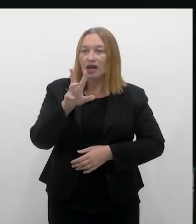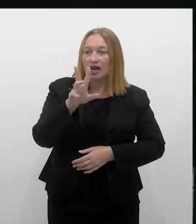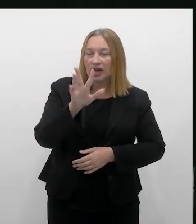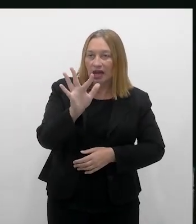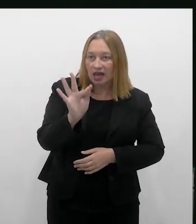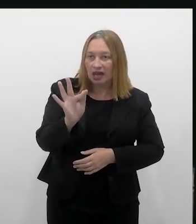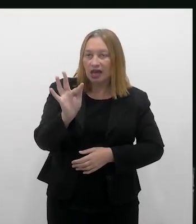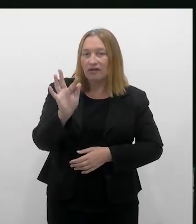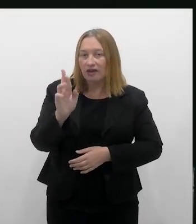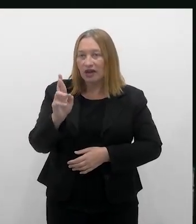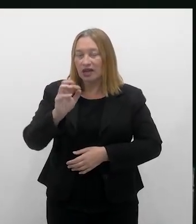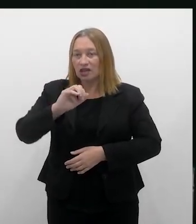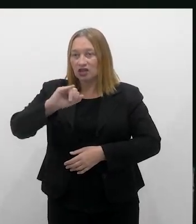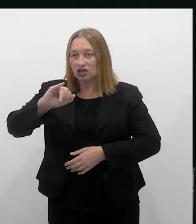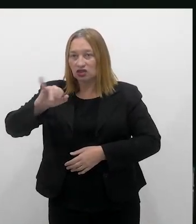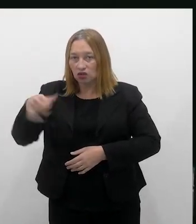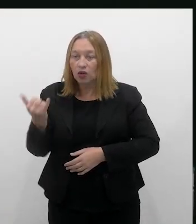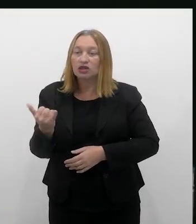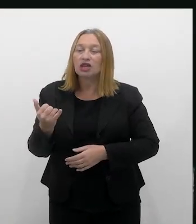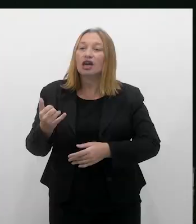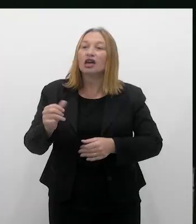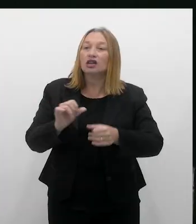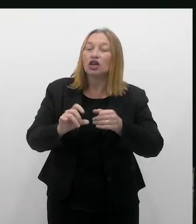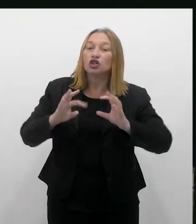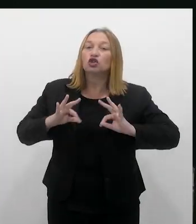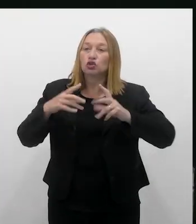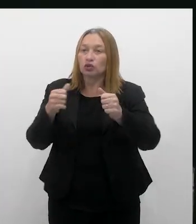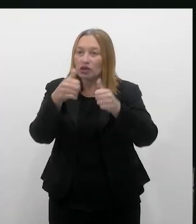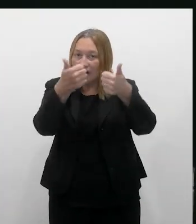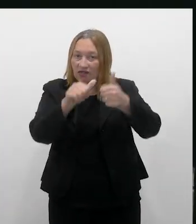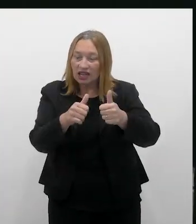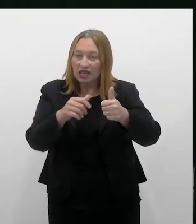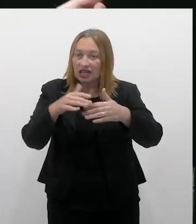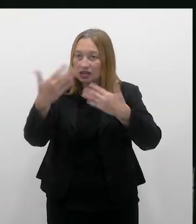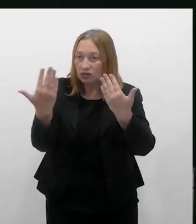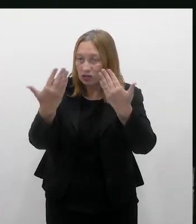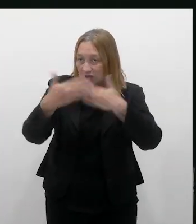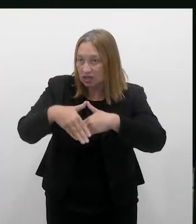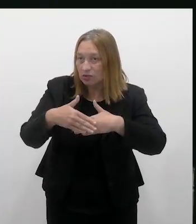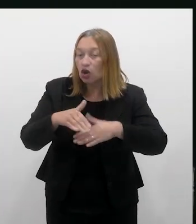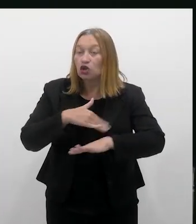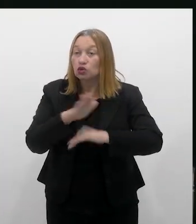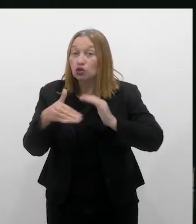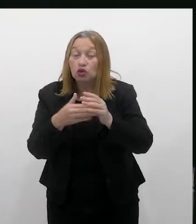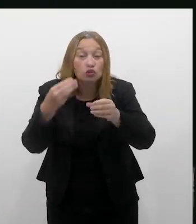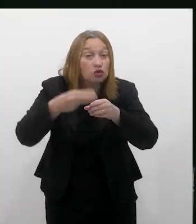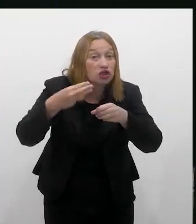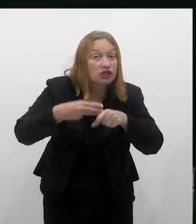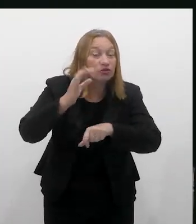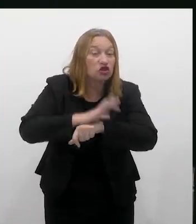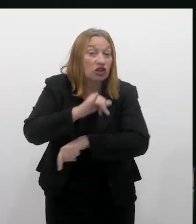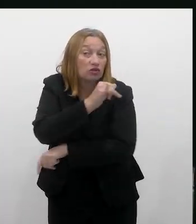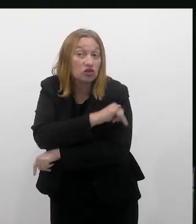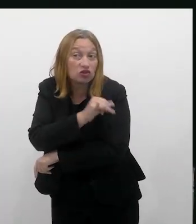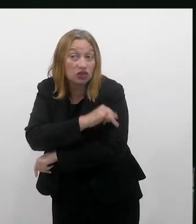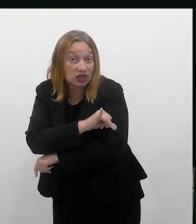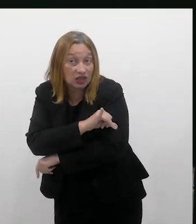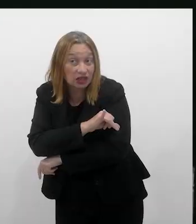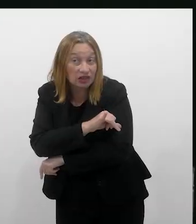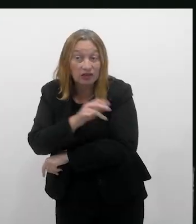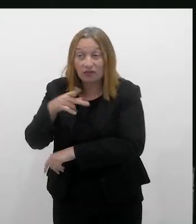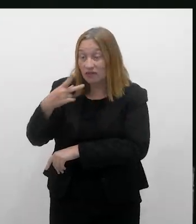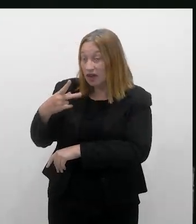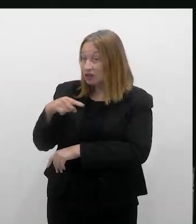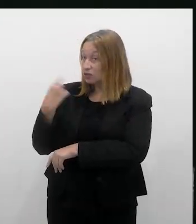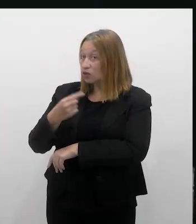de todos os alunos da alfabetização, temos um programa integrado. Imagine que todos os municípios do estado do Rio de